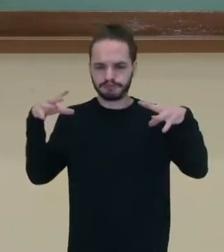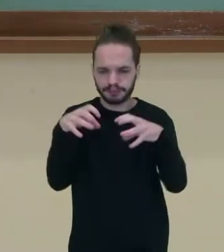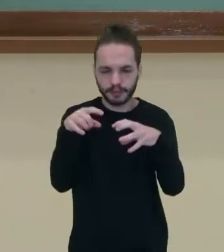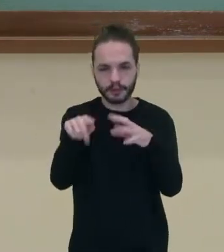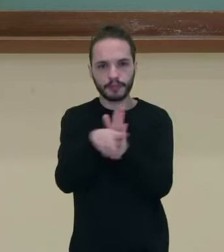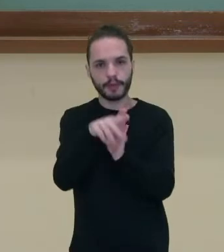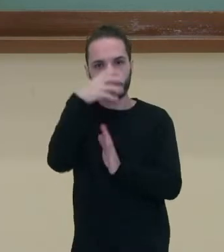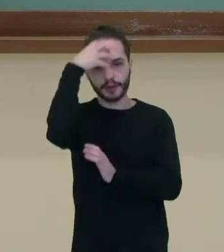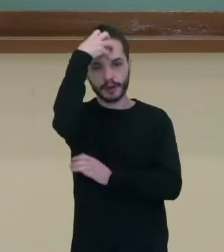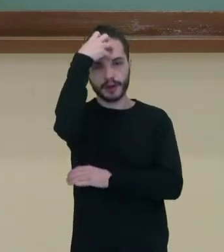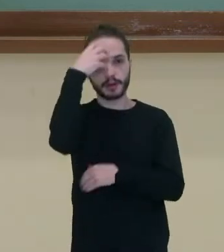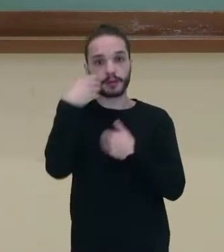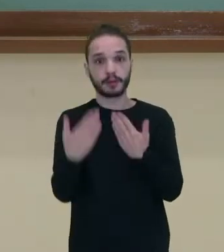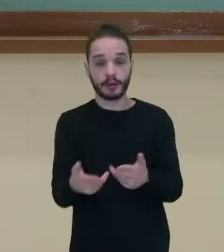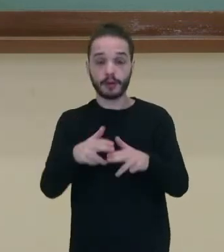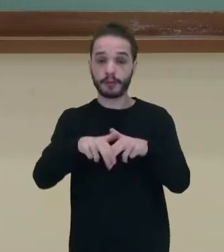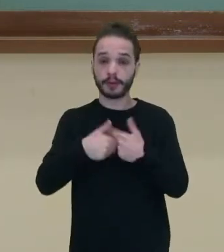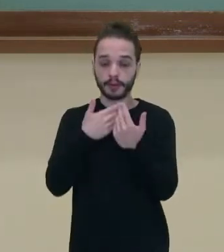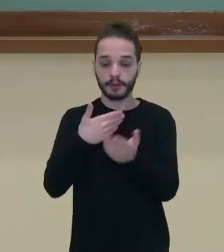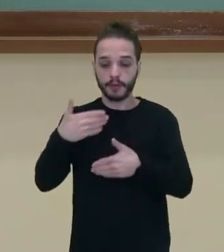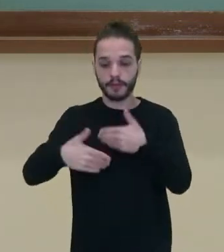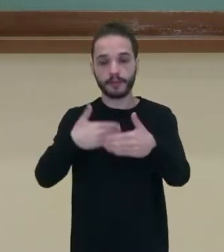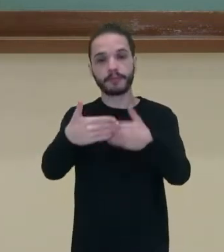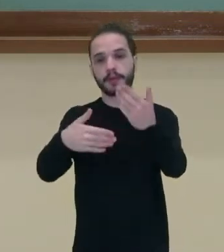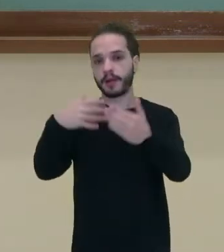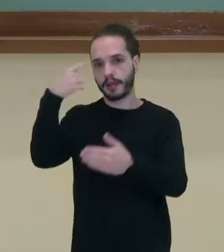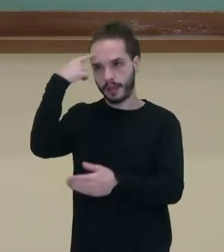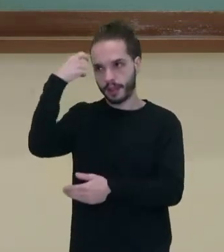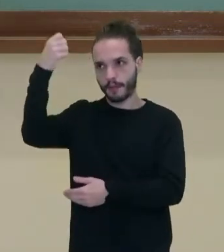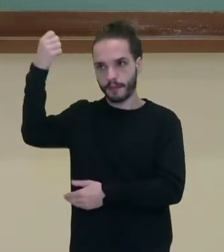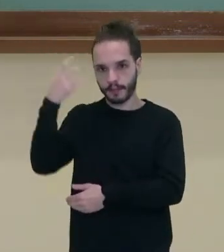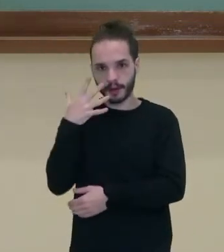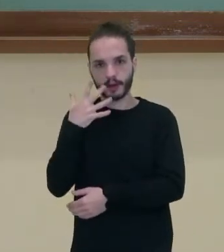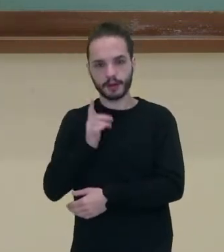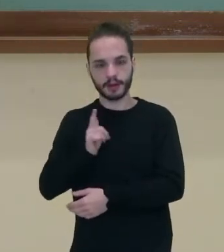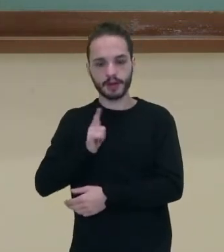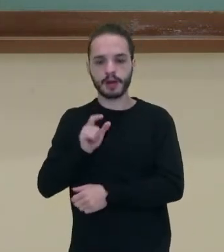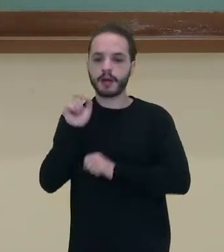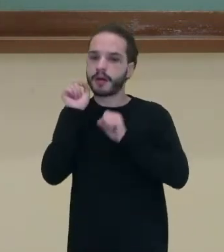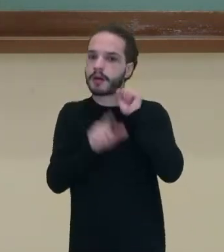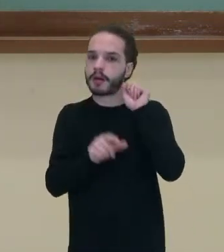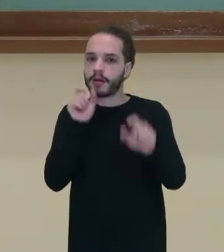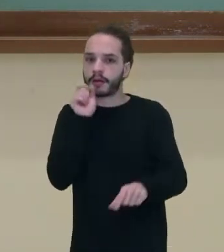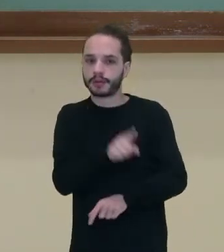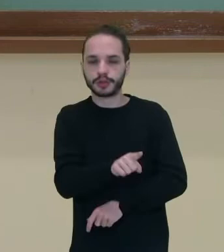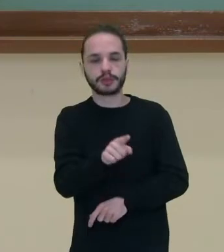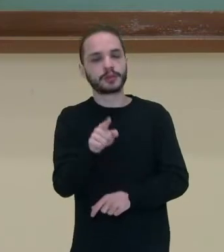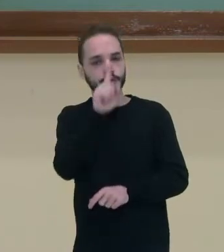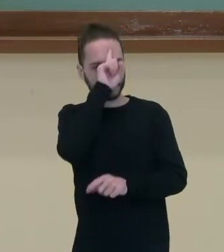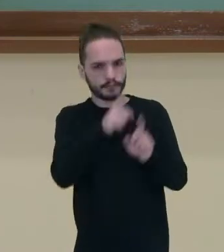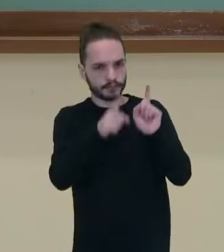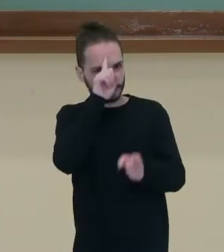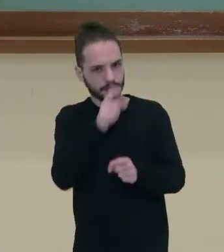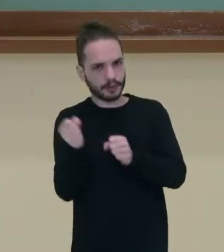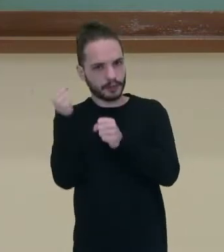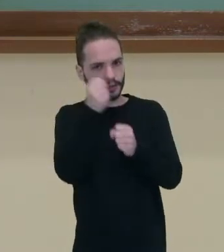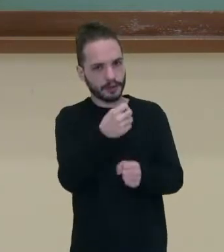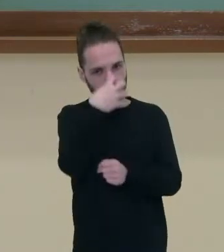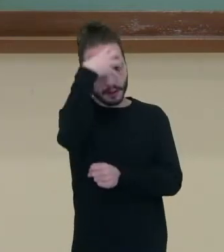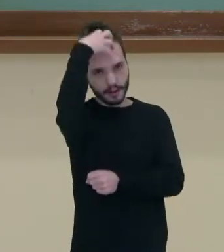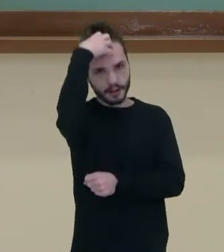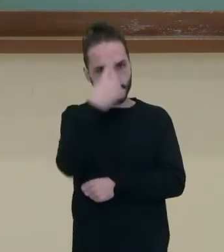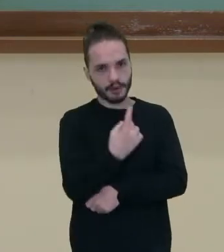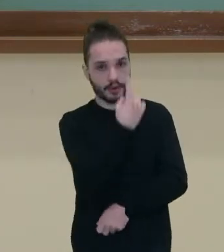base do movimento iluminista é esse. E eles vão criticar os absolutismo, o poder absoluto, na mão